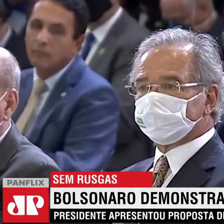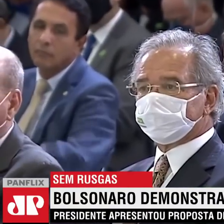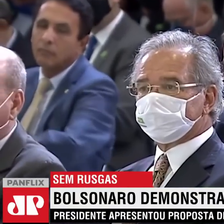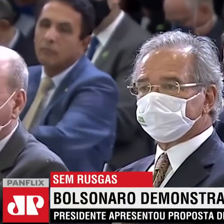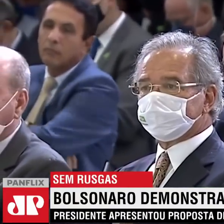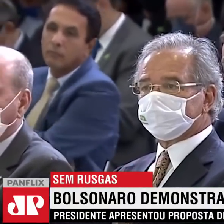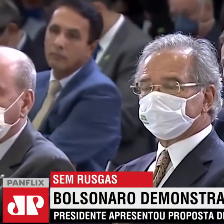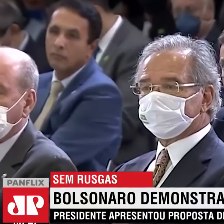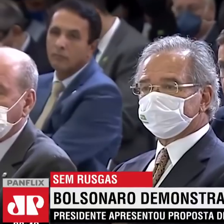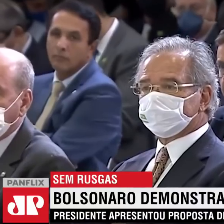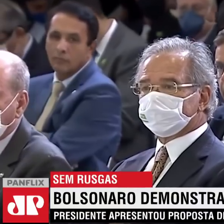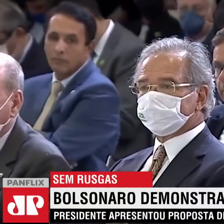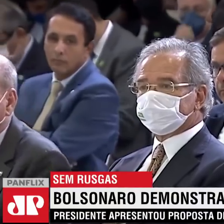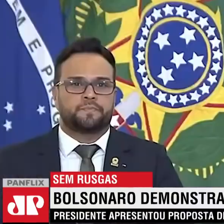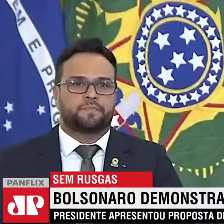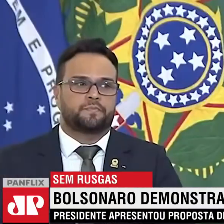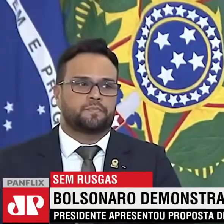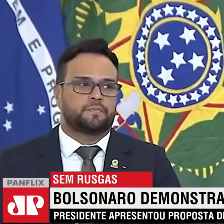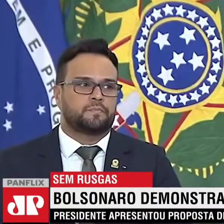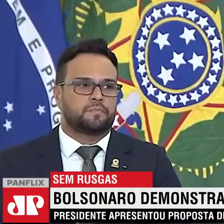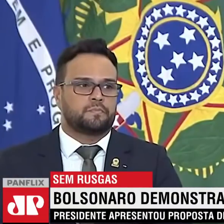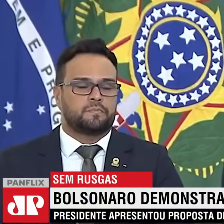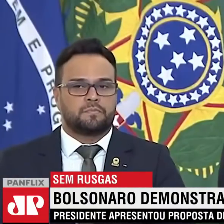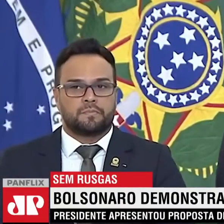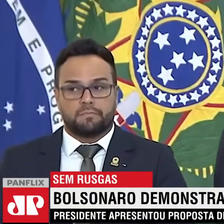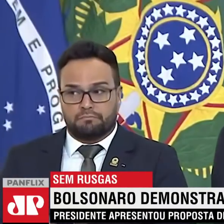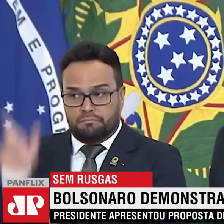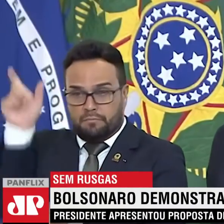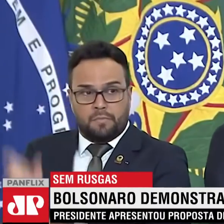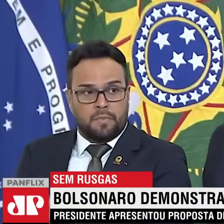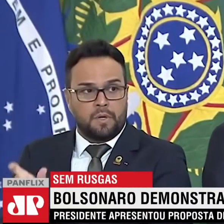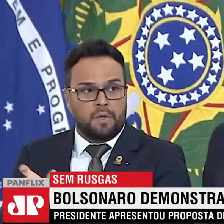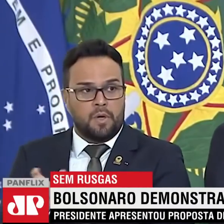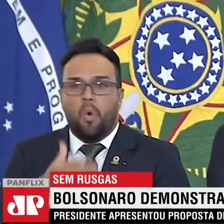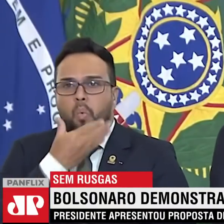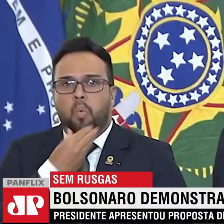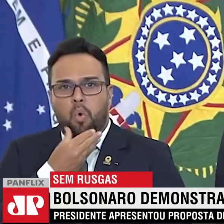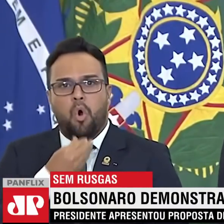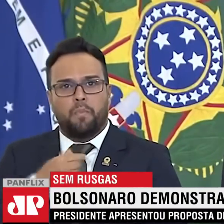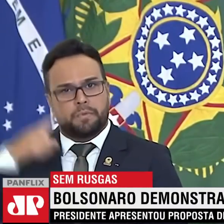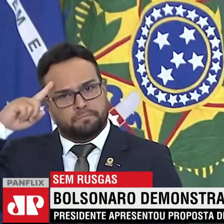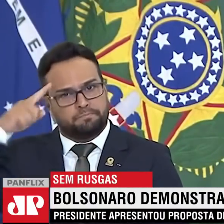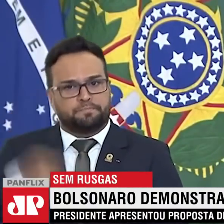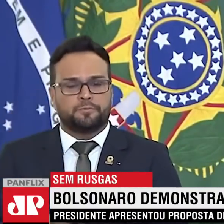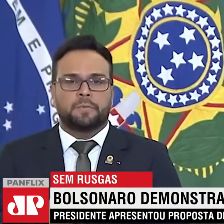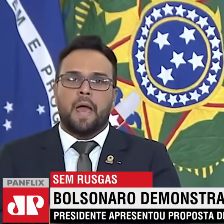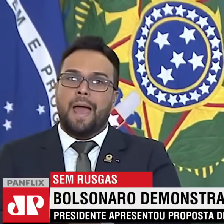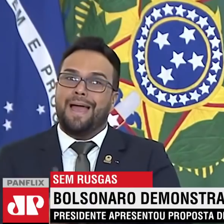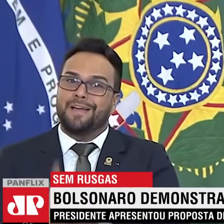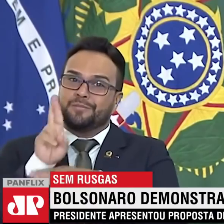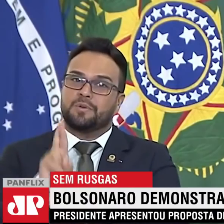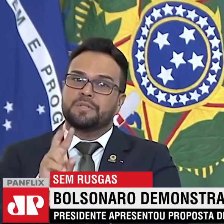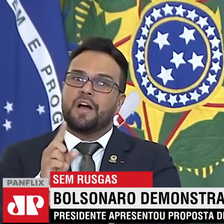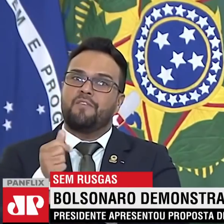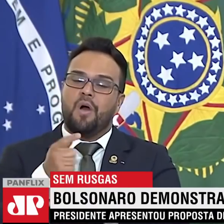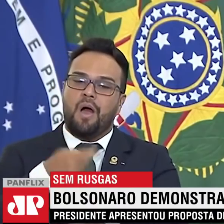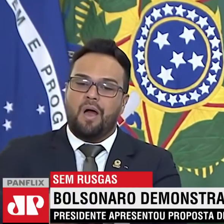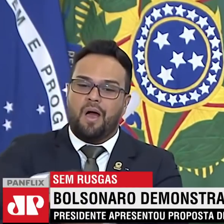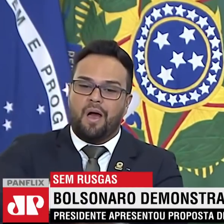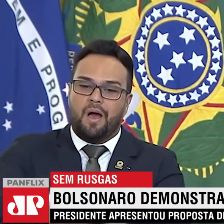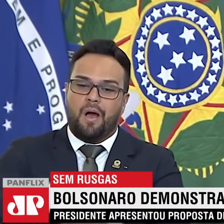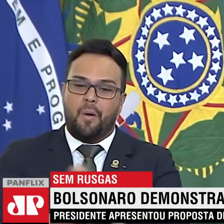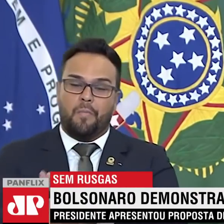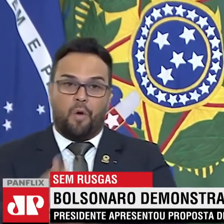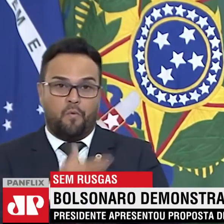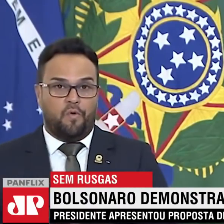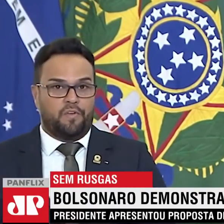Que, obviamente, por ser um homem que decide as finanças no governo, ele